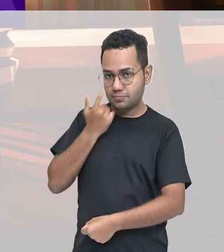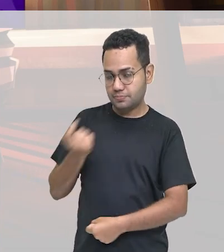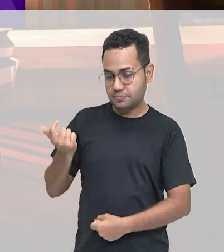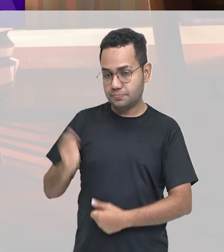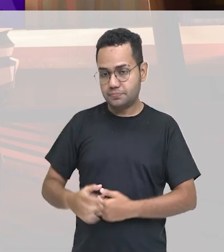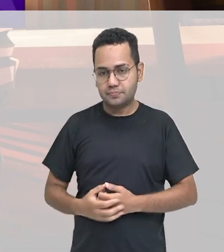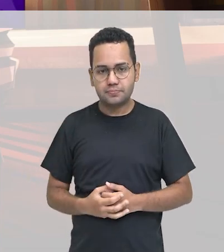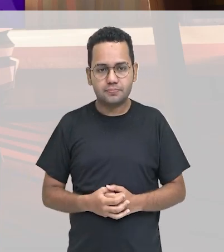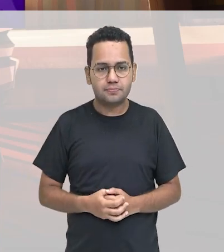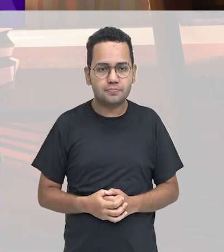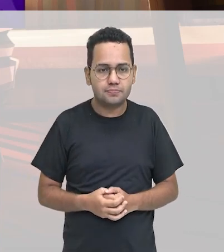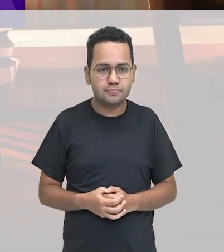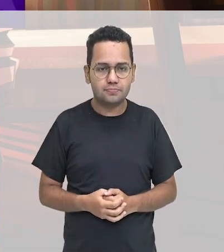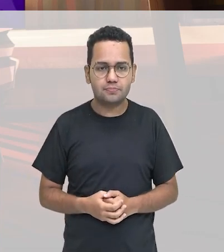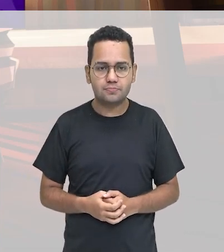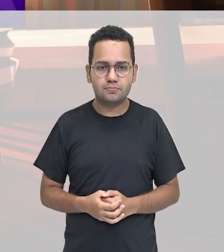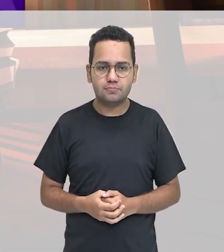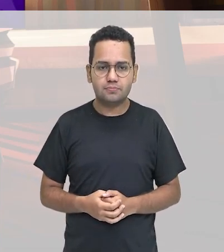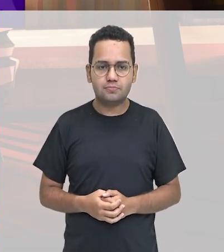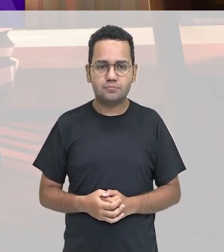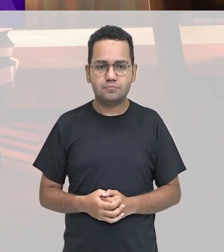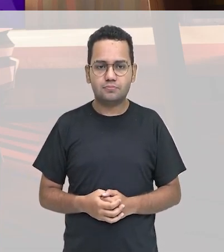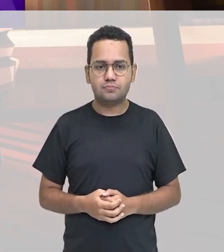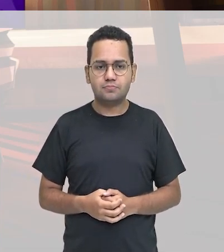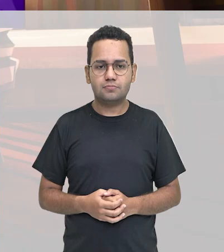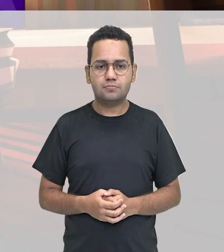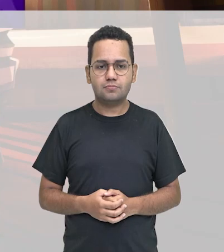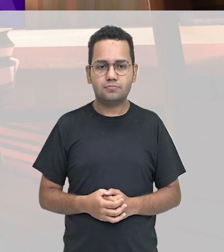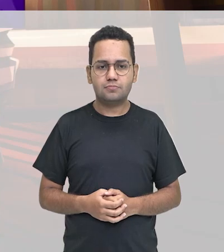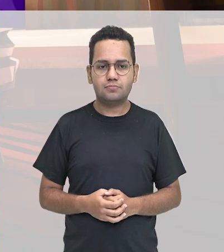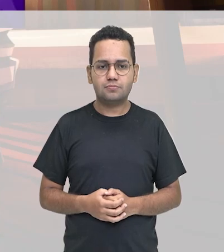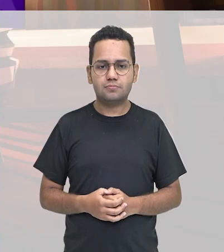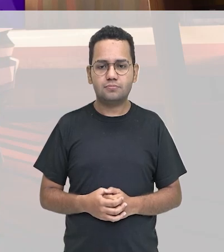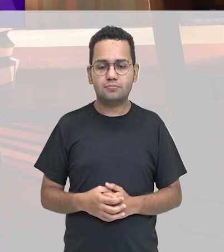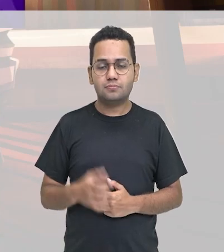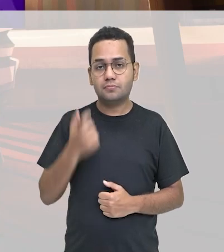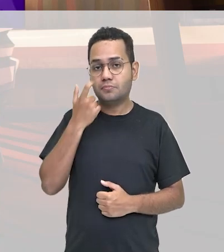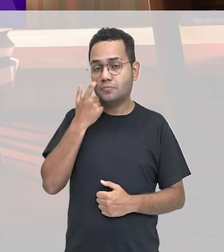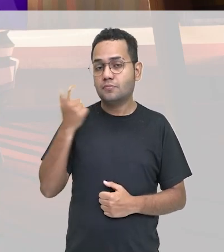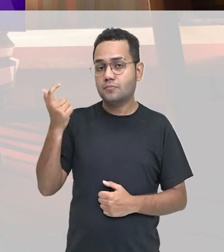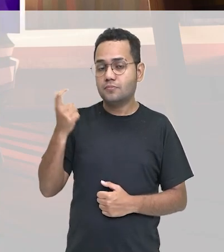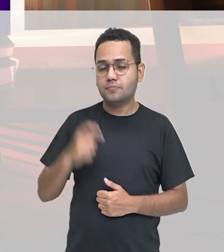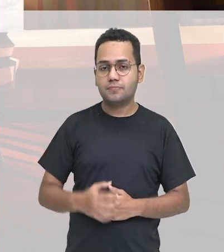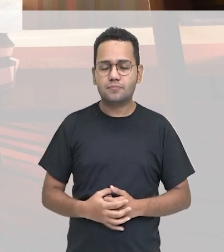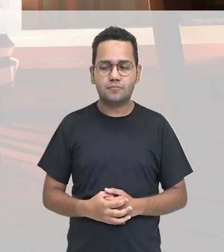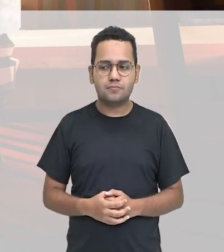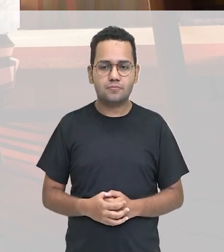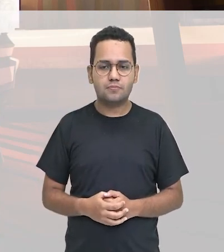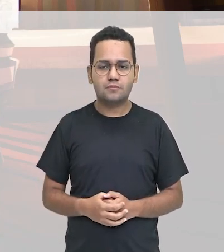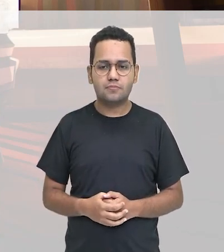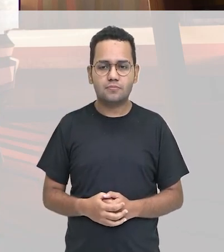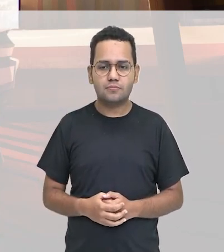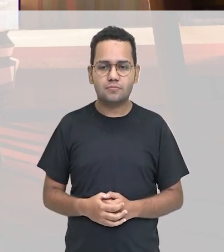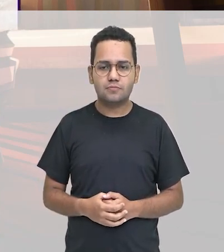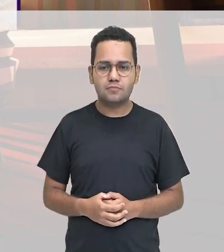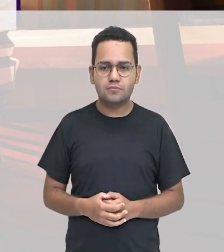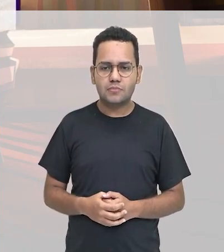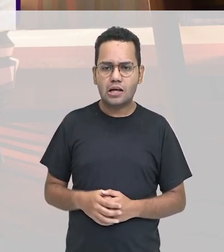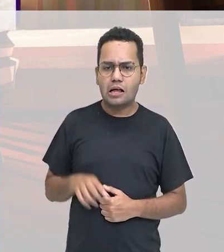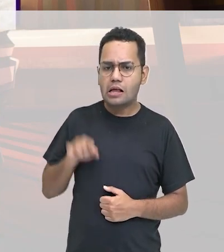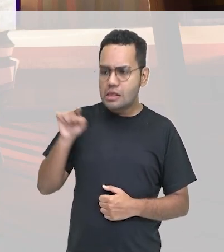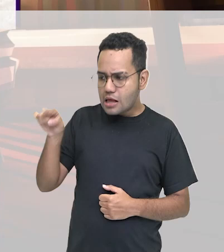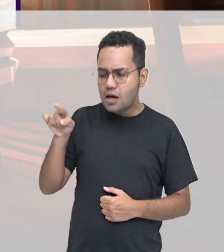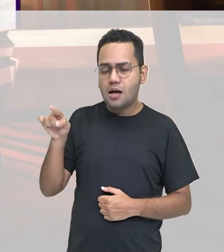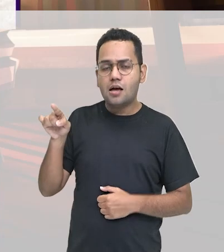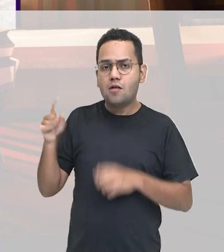Imaginação Sociológica, de Charles White Mills. Neste livro, o autor ele consolida a sua